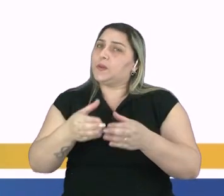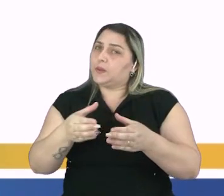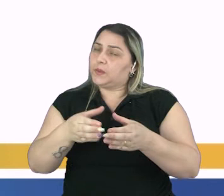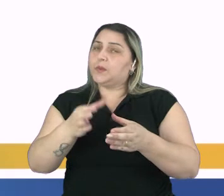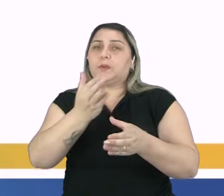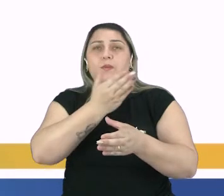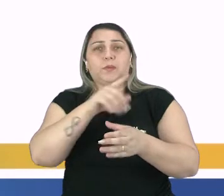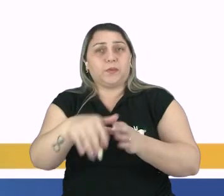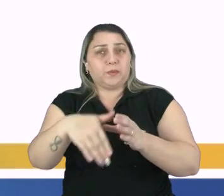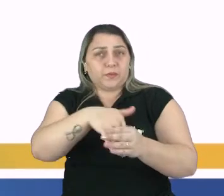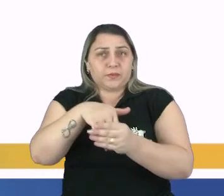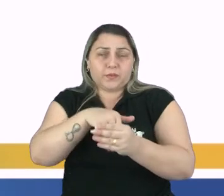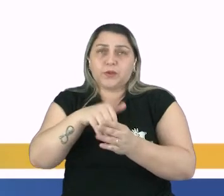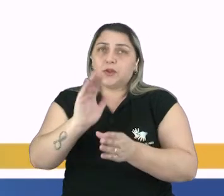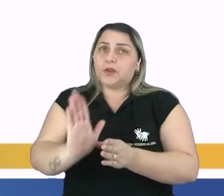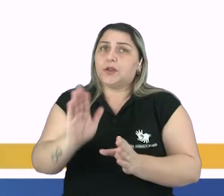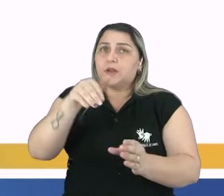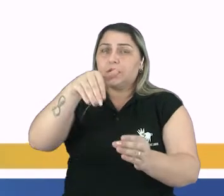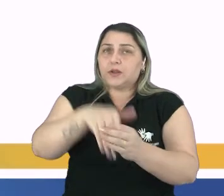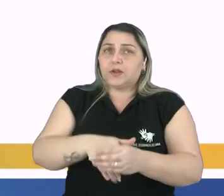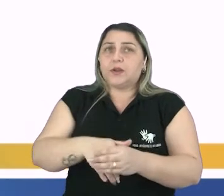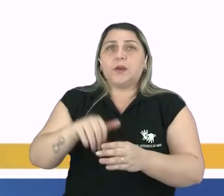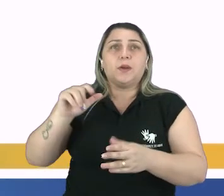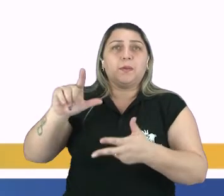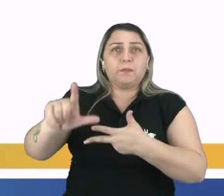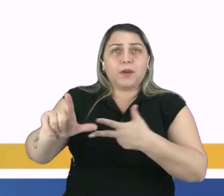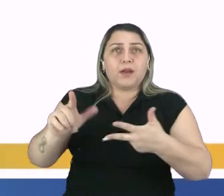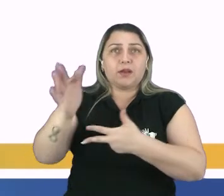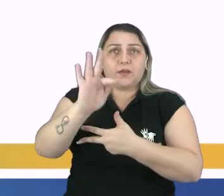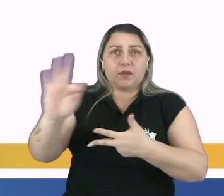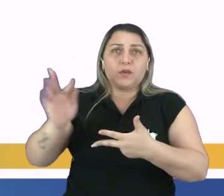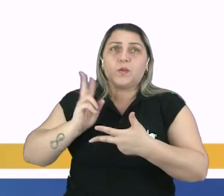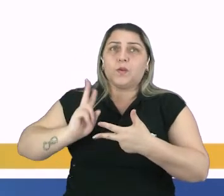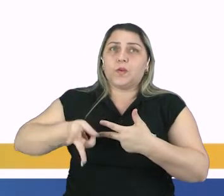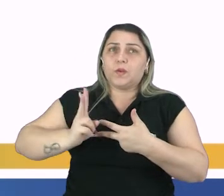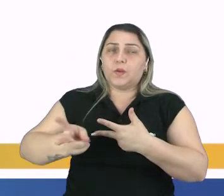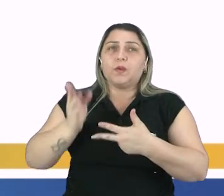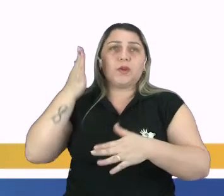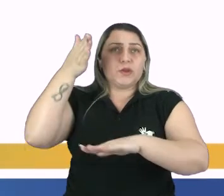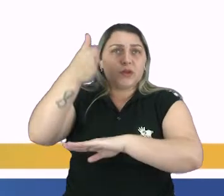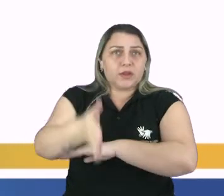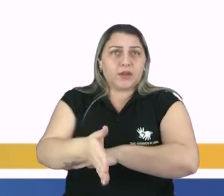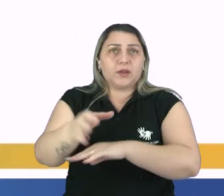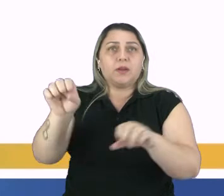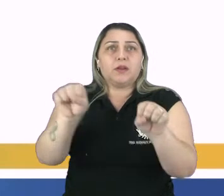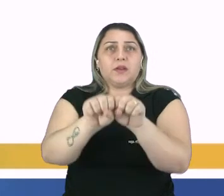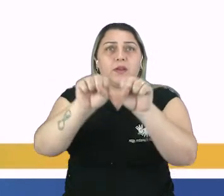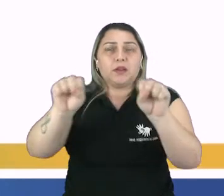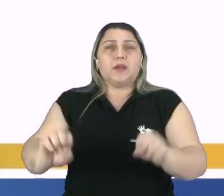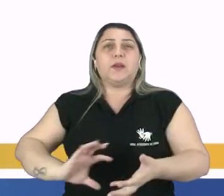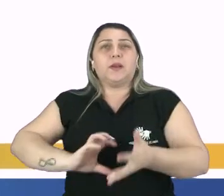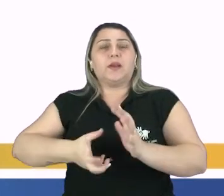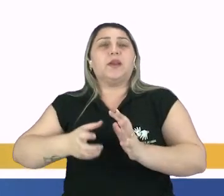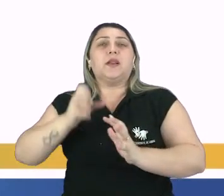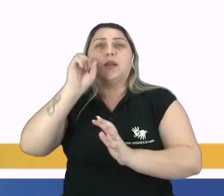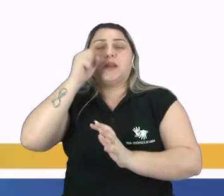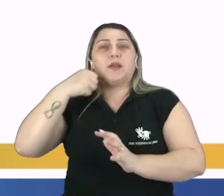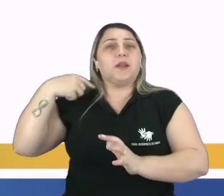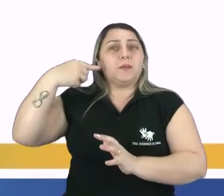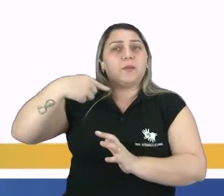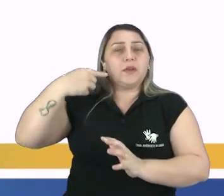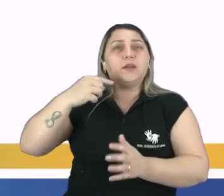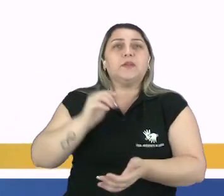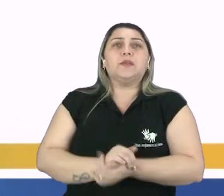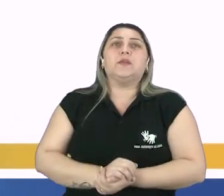a gente falou aqui. Já as eleições para o Legislativo Federal continuaram a ser diretas, para os cargos de senadores, deputados,